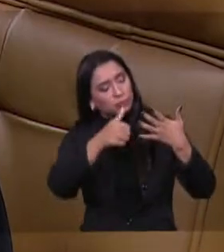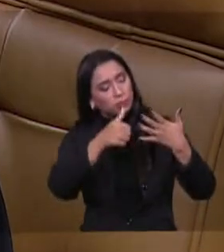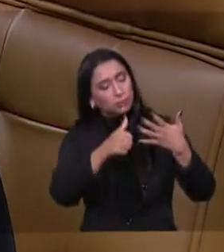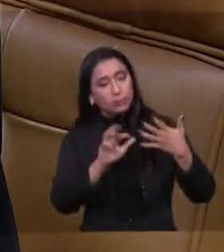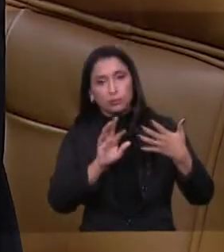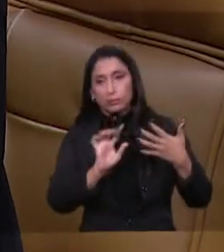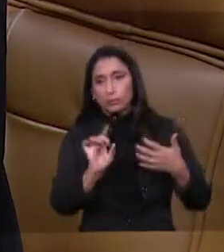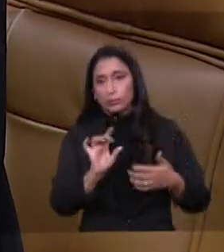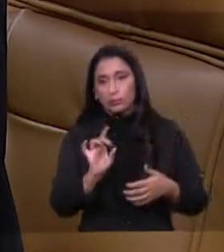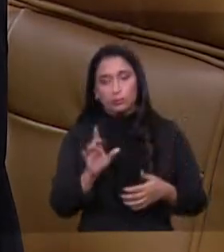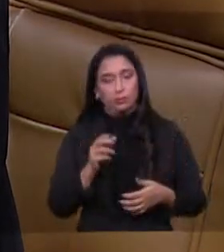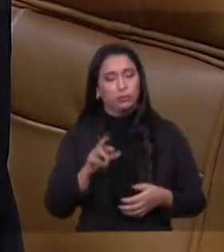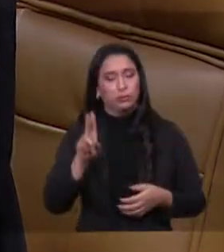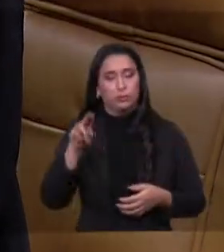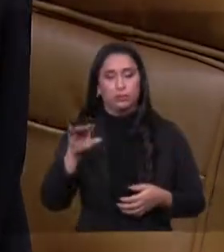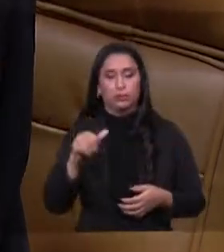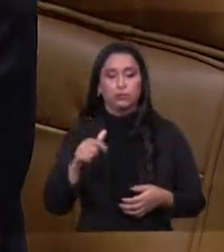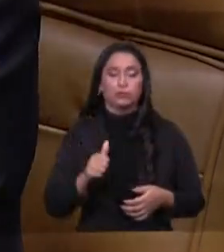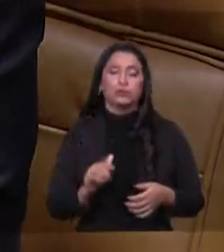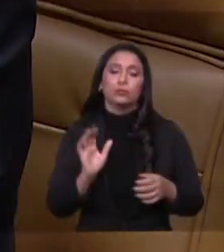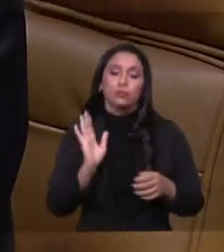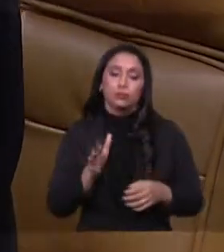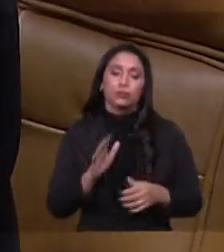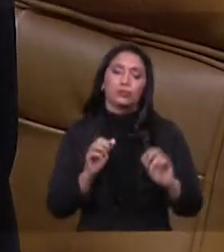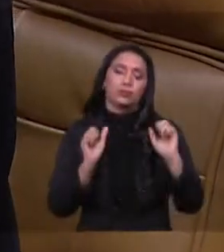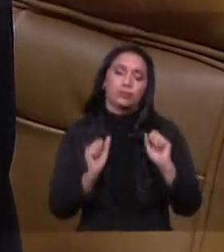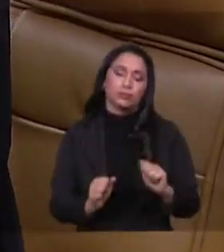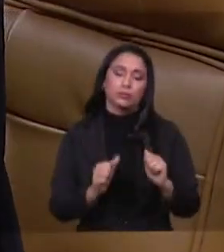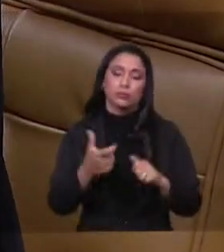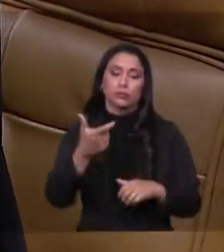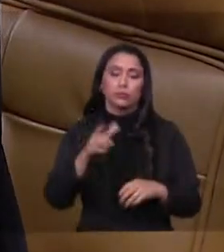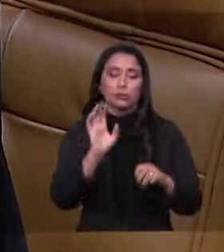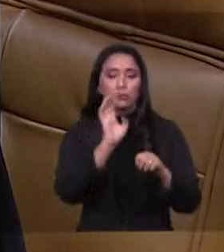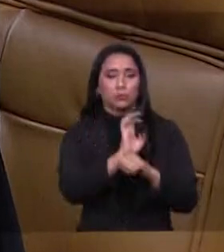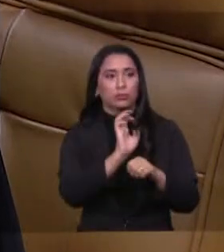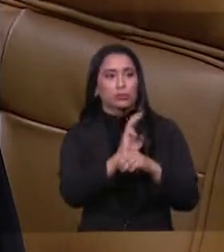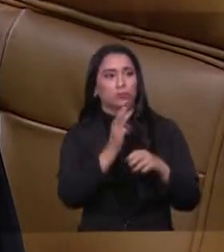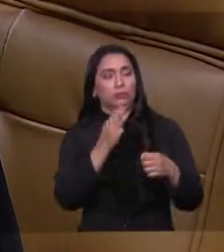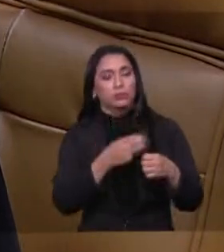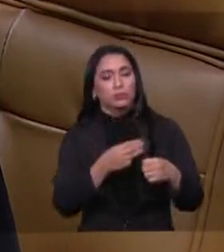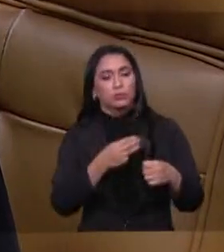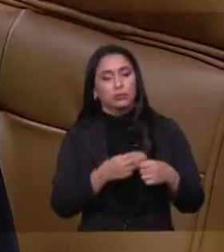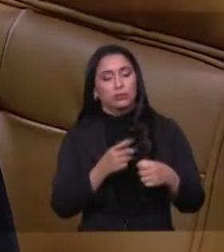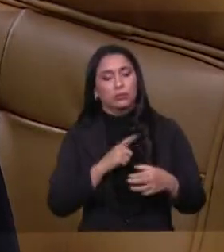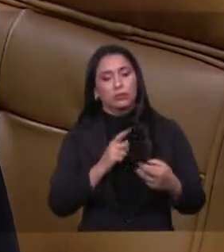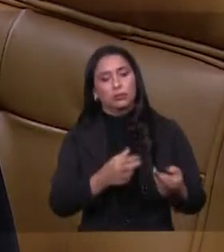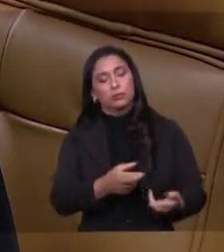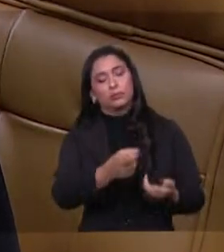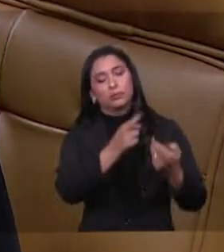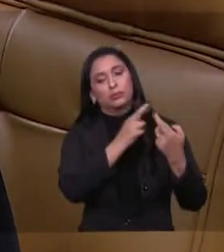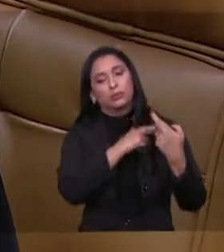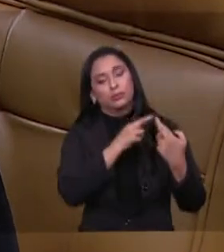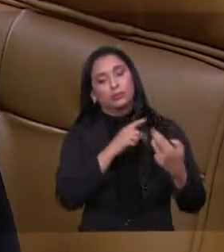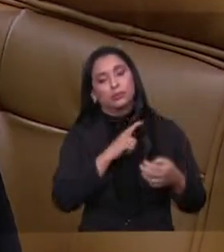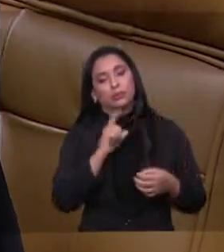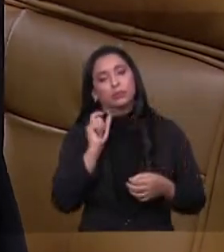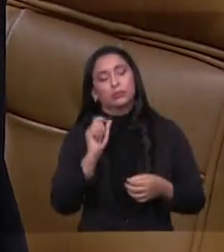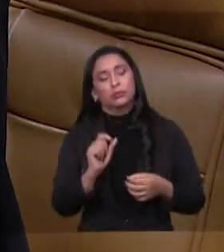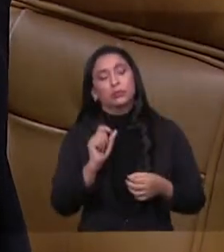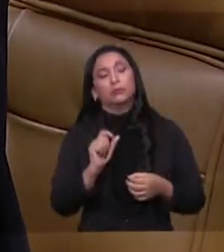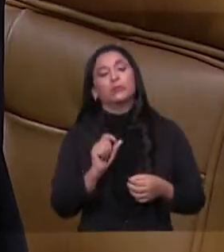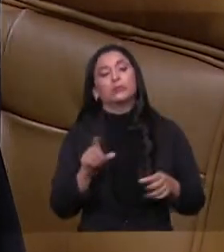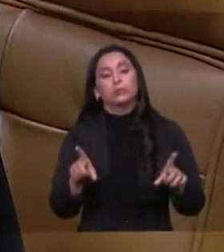restringir à União, já que é perfeitamente possível que outros entes públicos se responsabilizem e